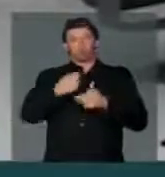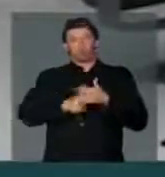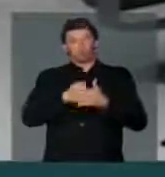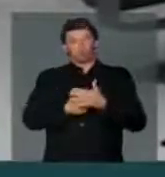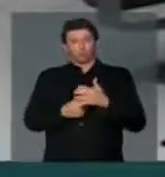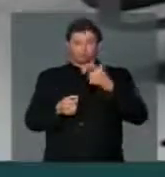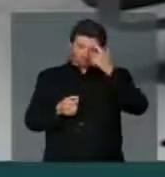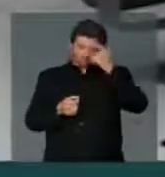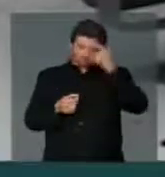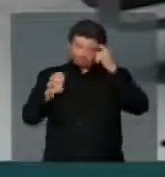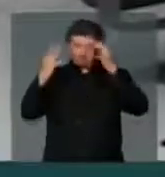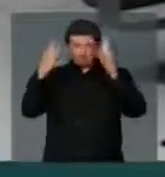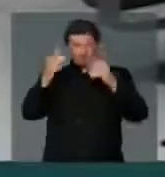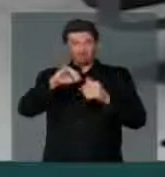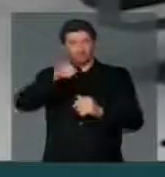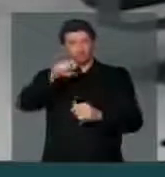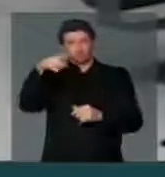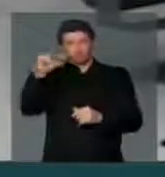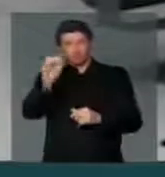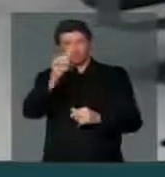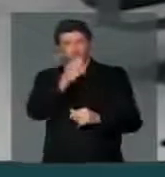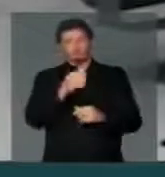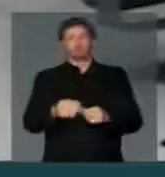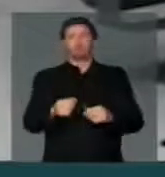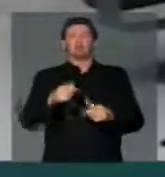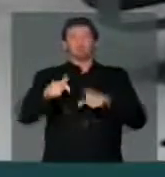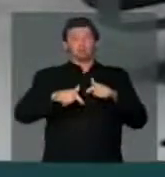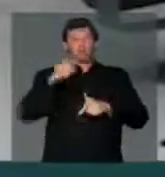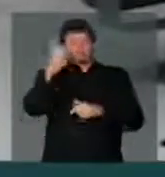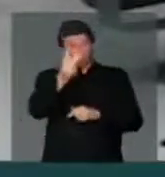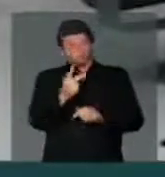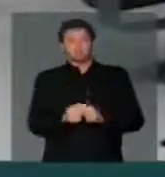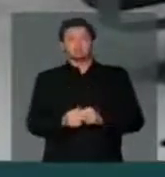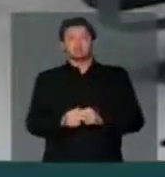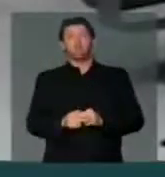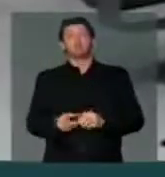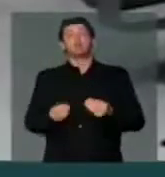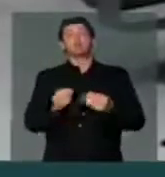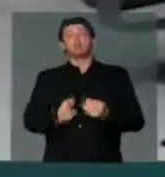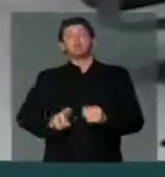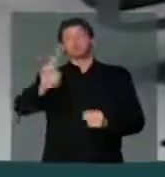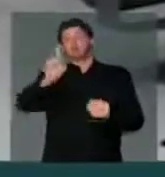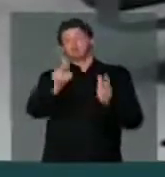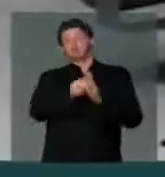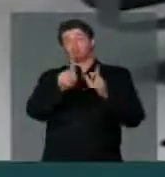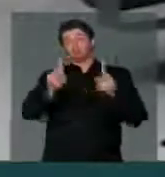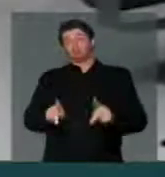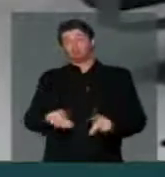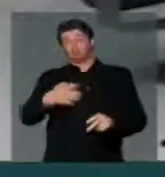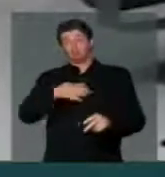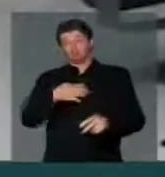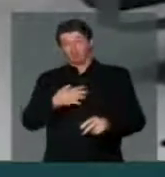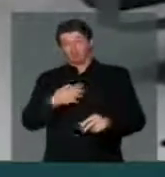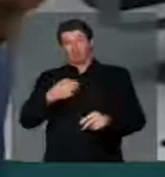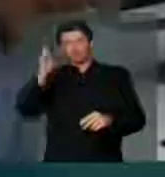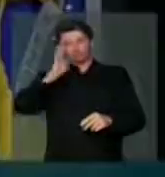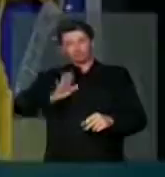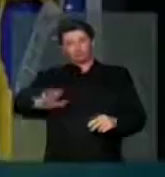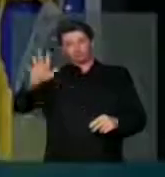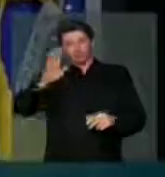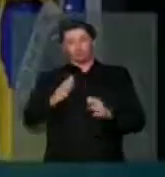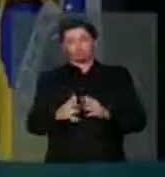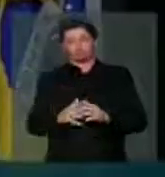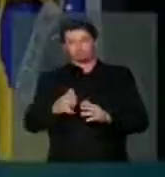meus parabéns, deputado João Galberto, pela sua exposição, pelo seu trabalho e pela forma que representa a Bahia e todo o Brasil.